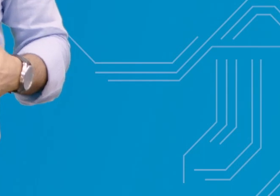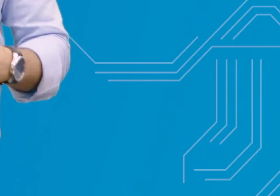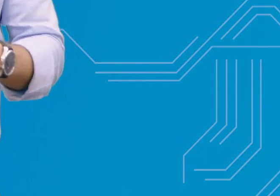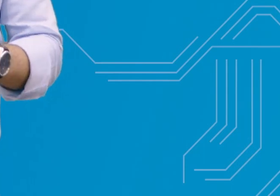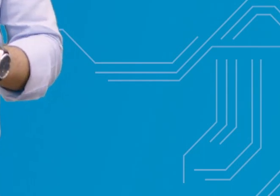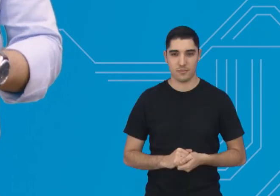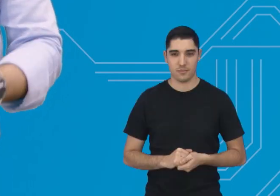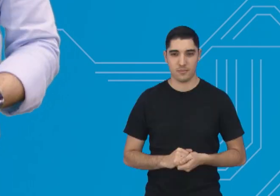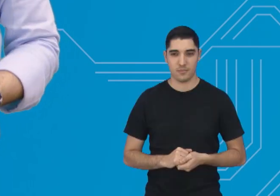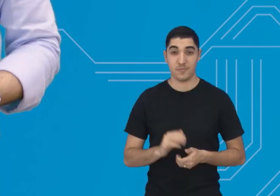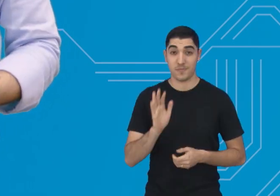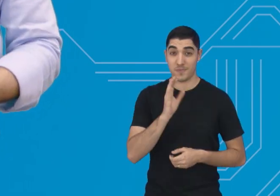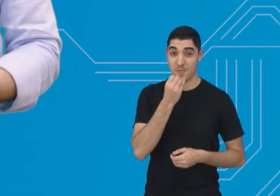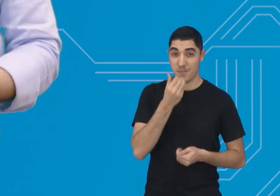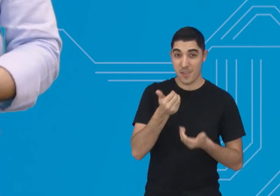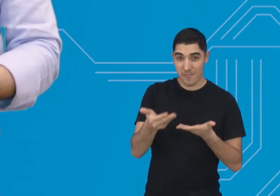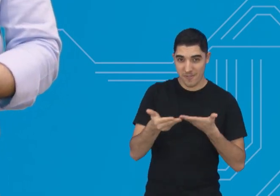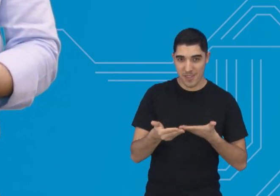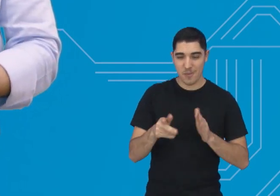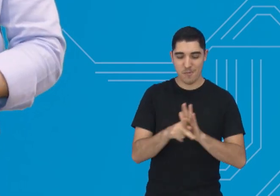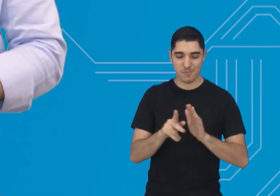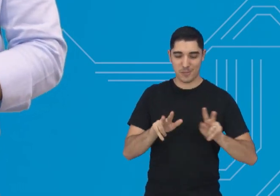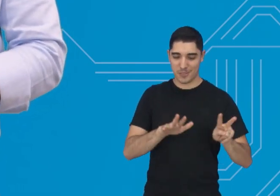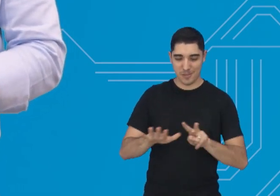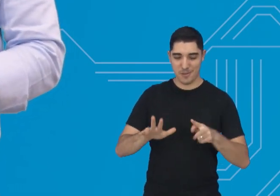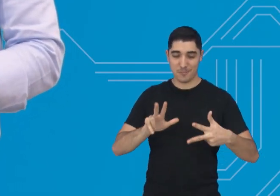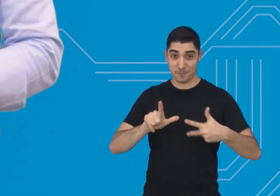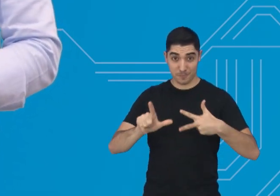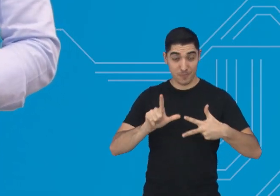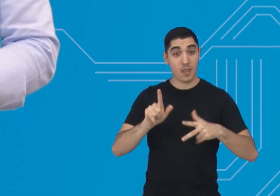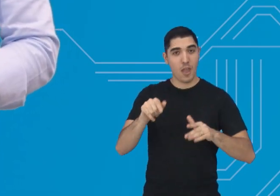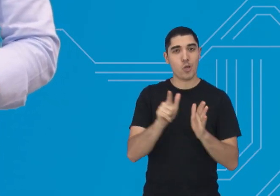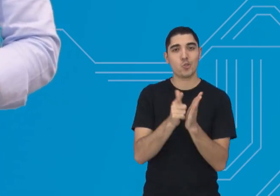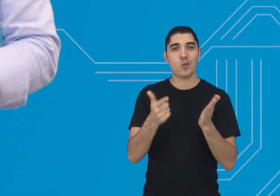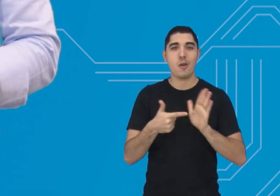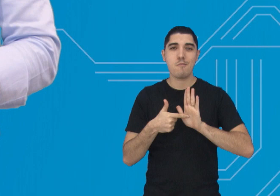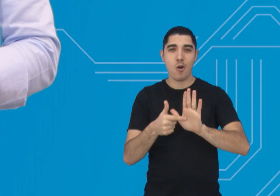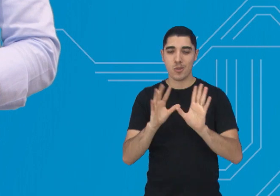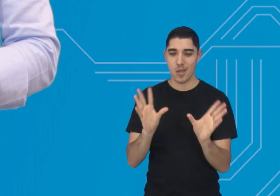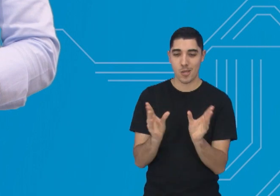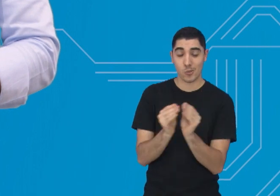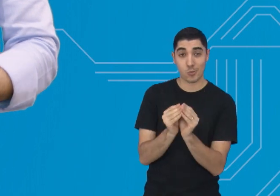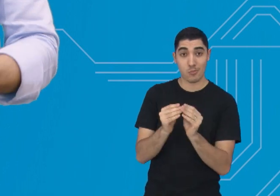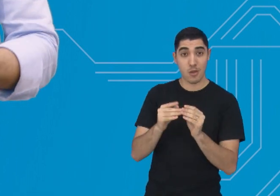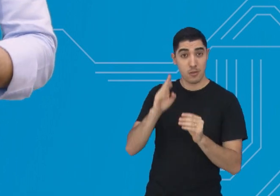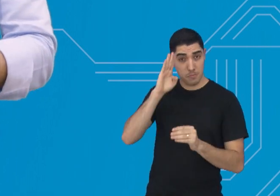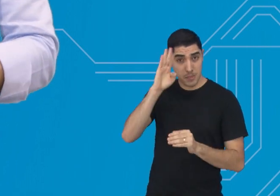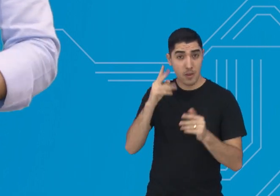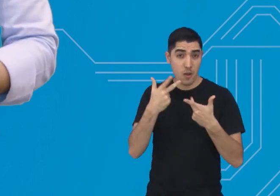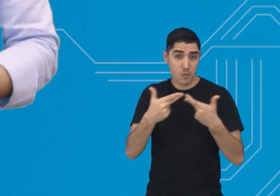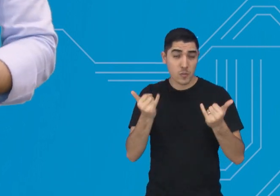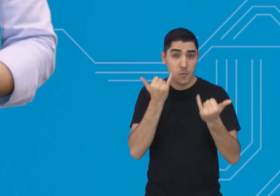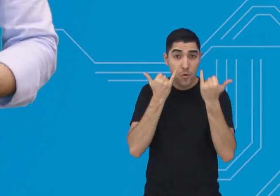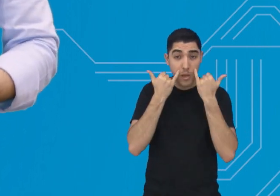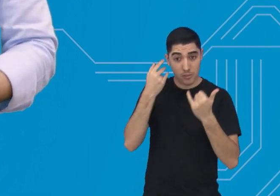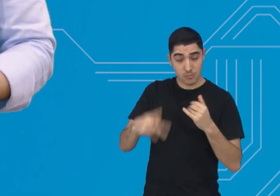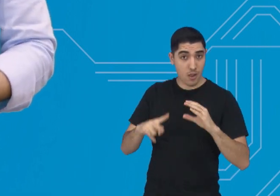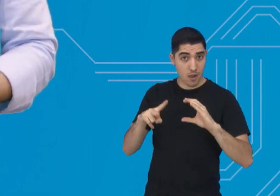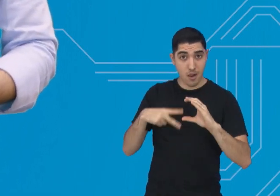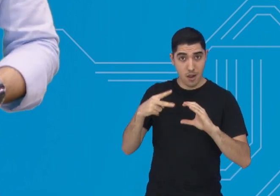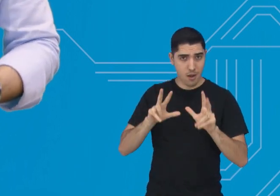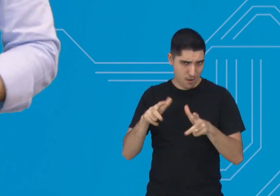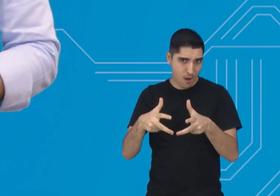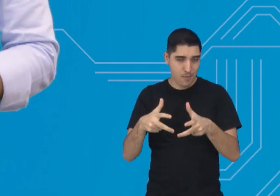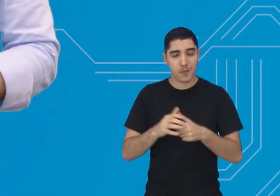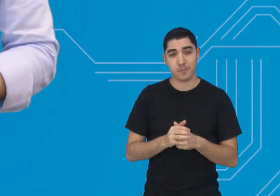Seja bem-vindo ao Semana Legislativa, o nosso telejornal que apresenta para você o resumo das principais notícias que marcaram a semana na Câmara. Veja